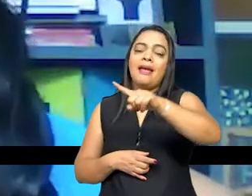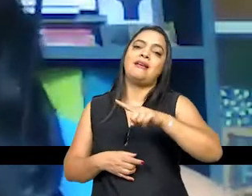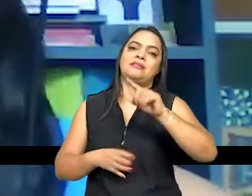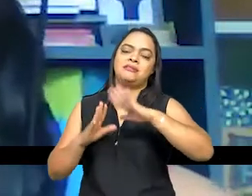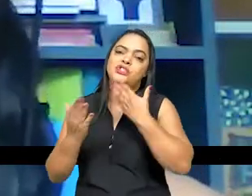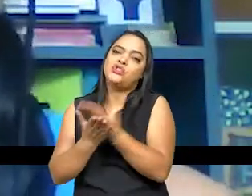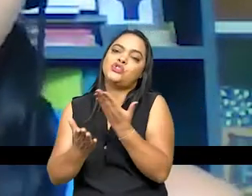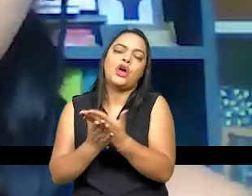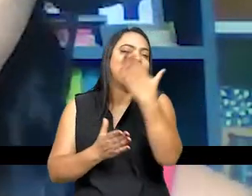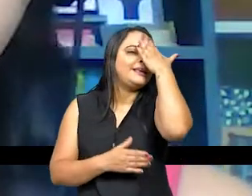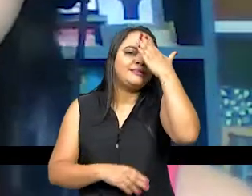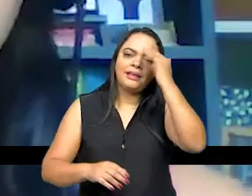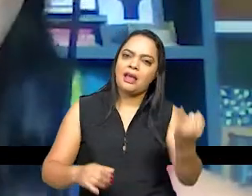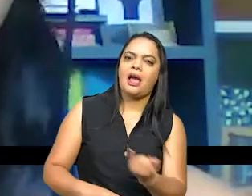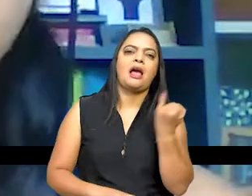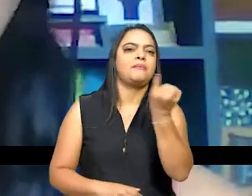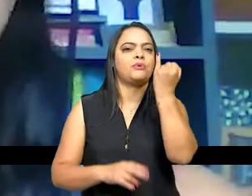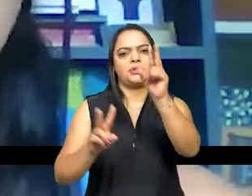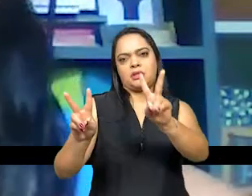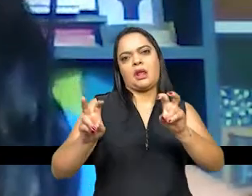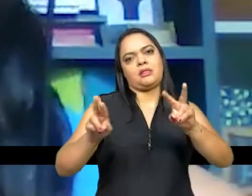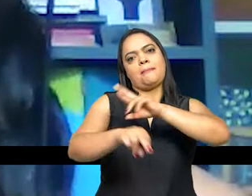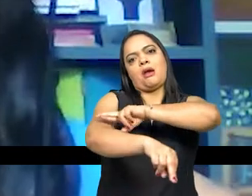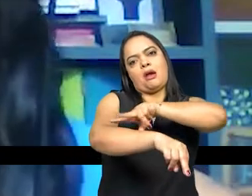transdisciplinariedade, né, da temática das relações raciais. Ela está